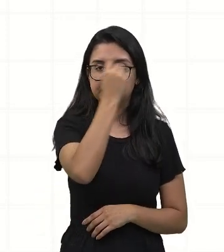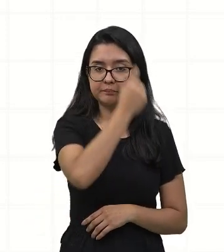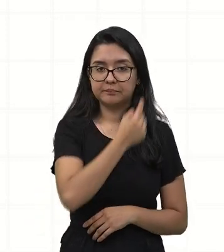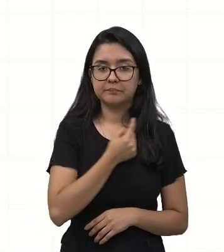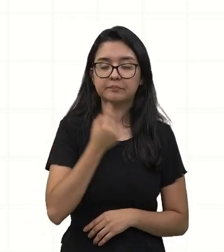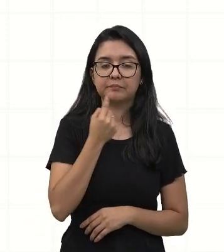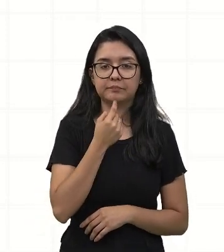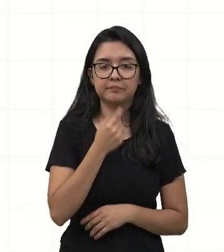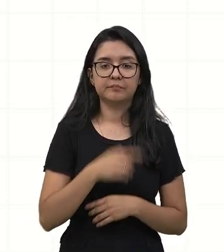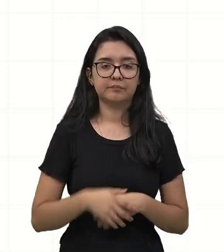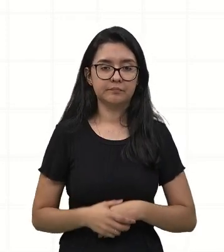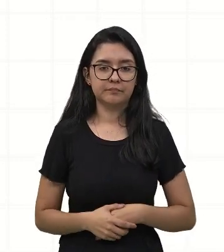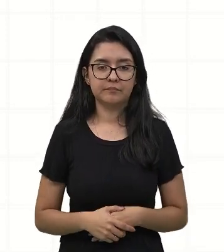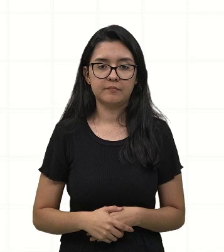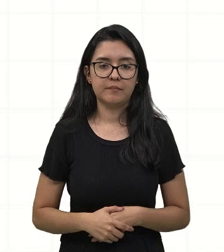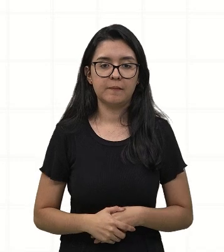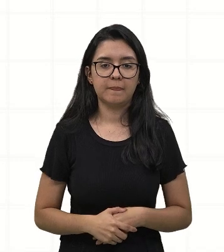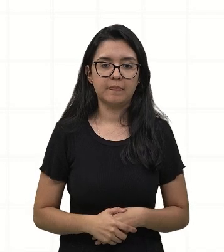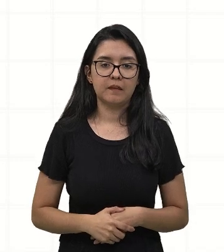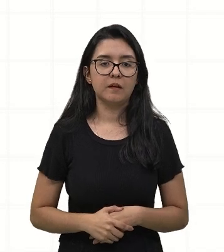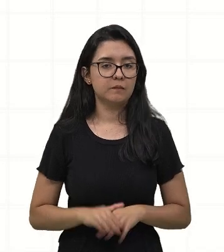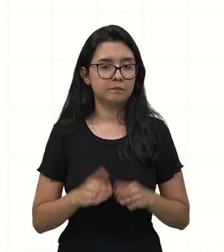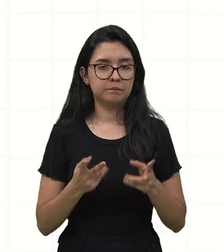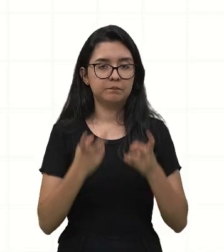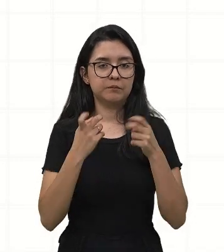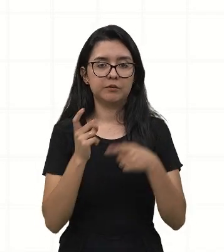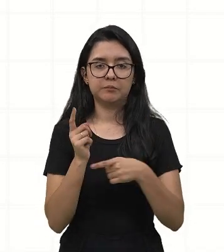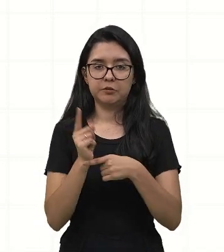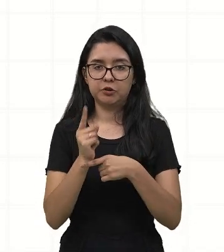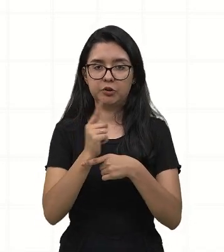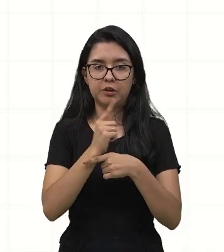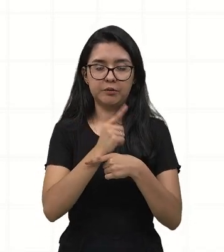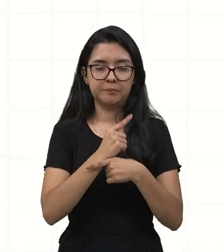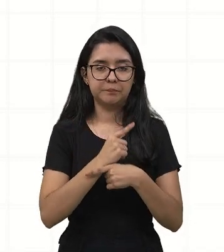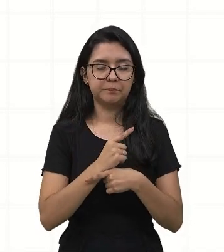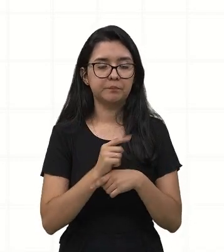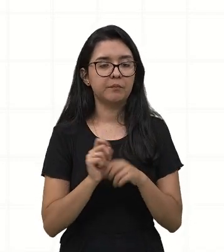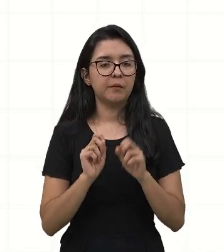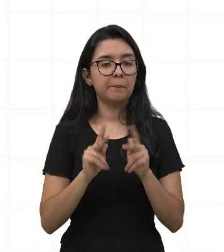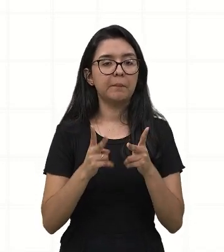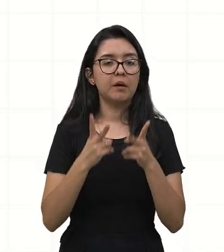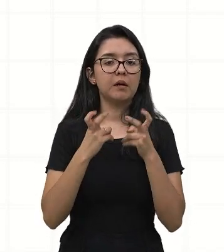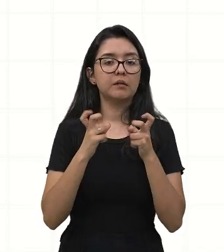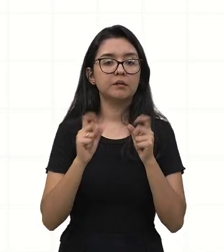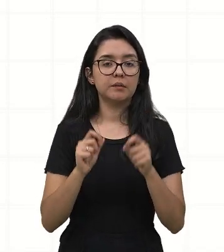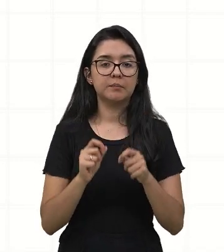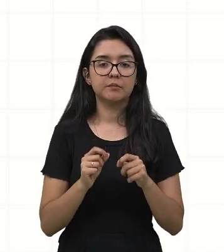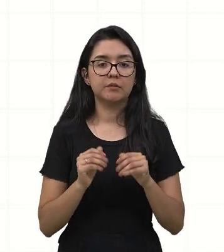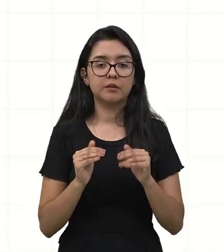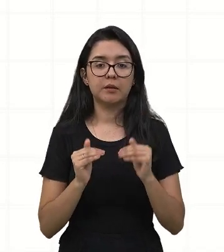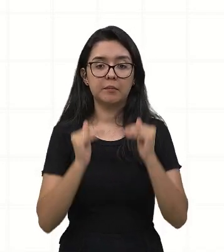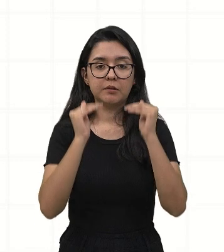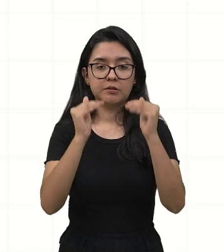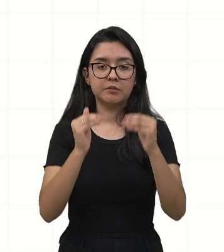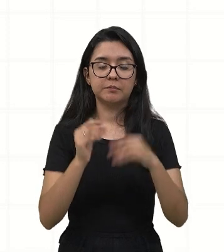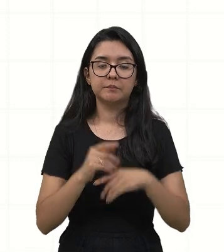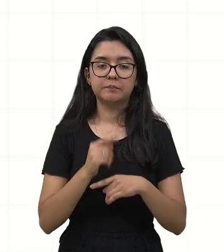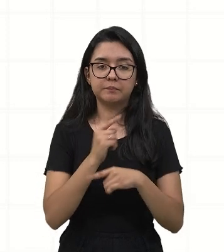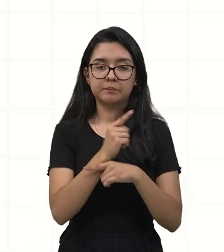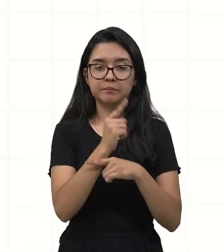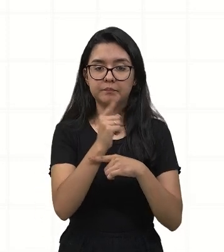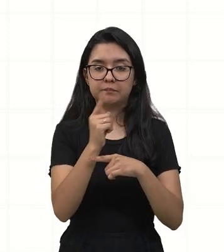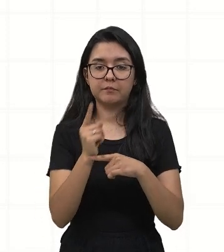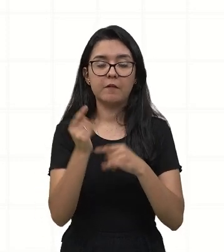estamos considerando esse sentido aqui, tá bom? Sentido anti-horário. Beleza? Perceba que aqui na parte de cima, ó, esse nosso transferidor ele